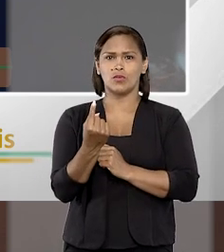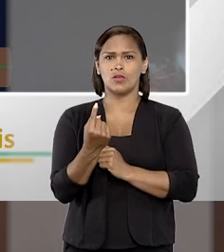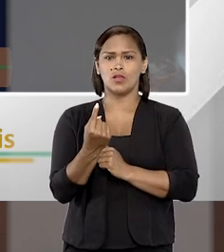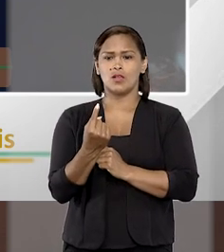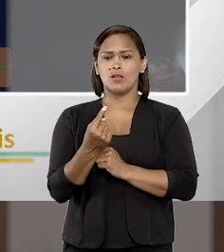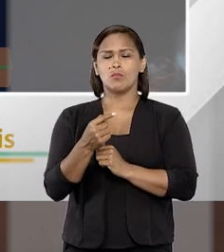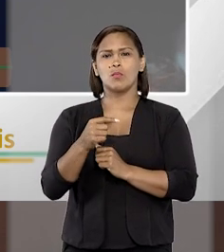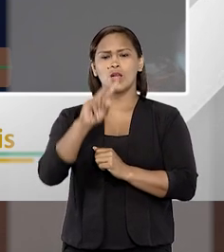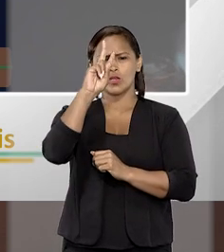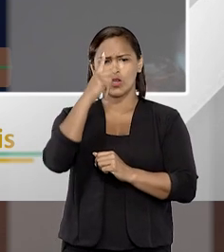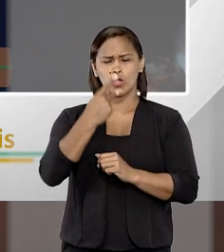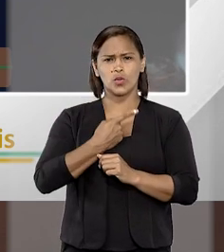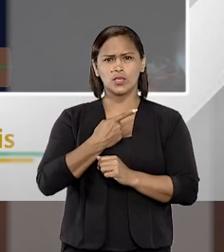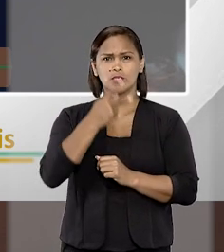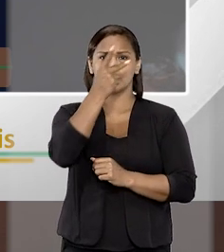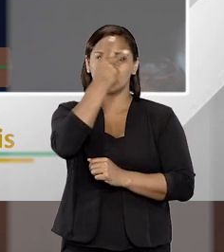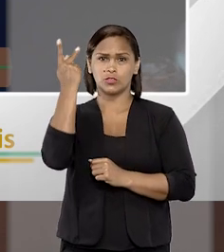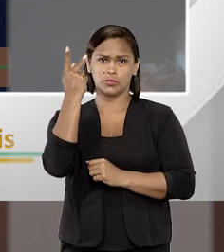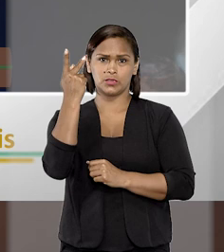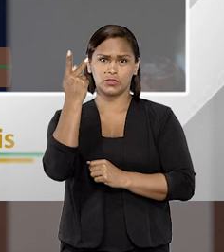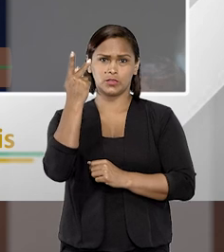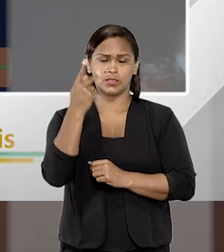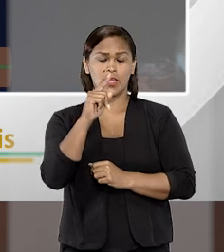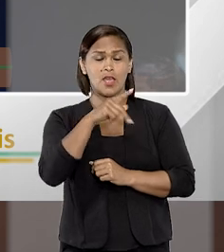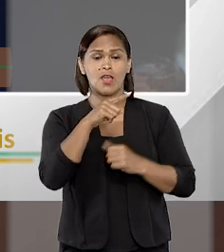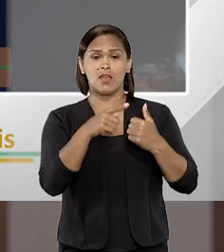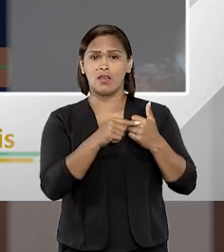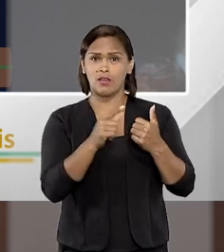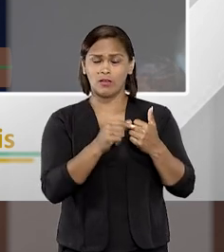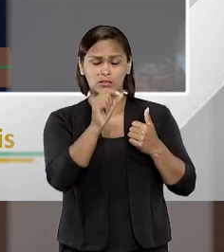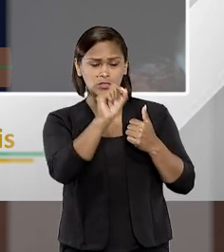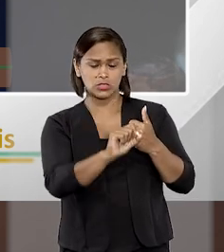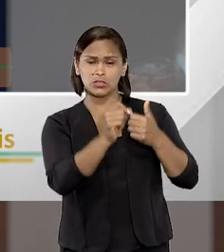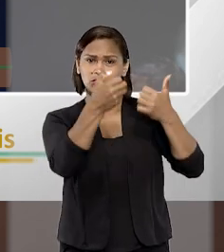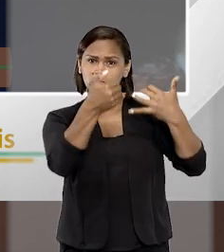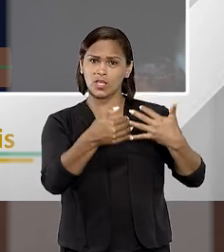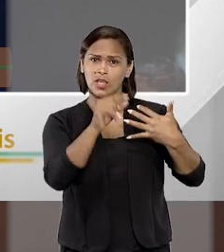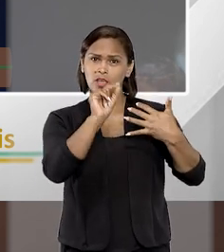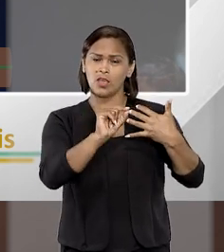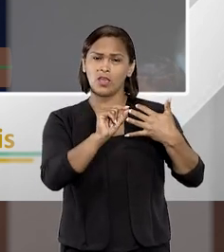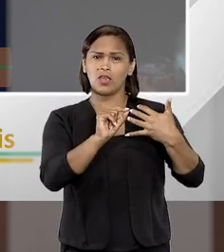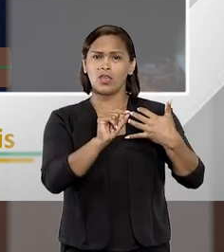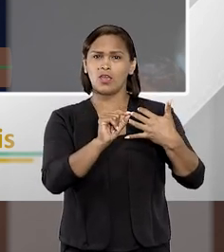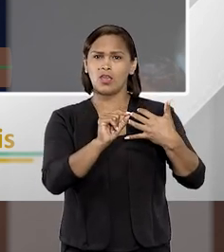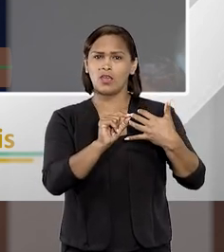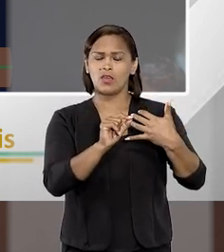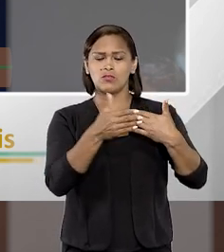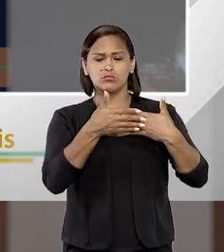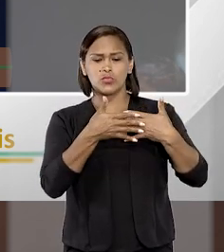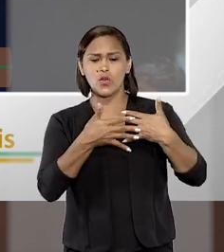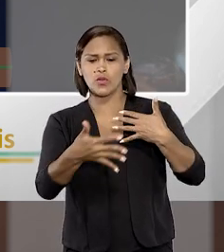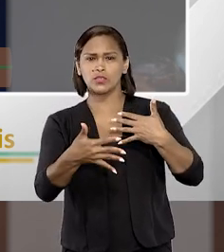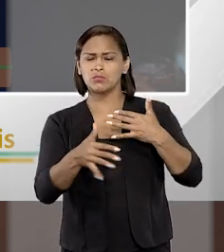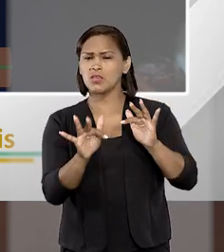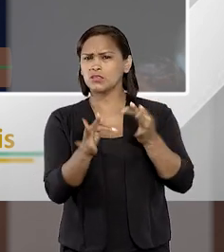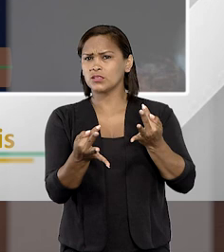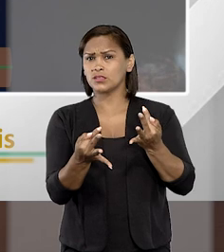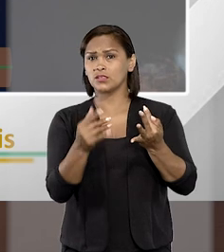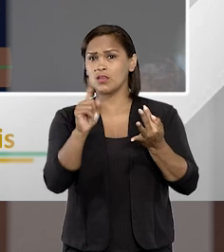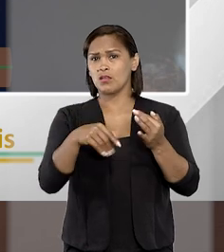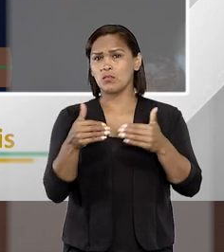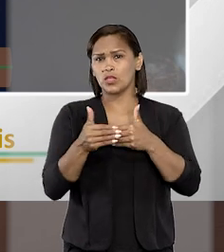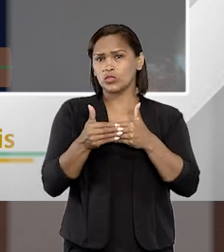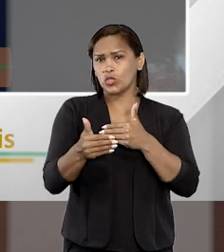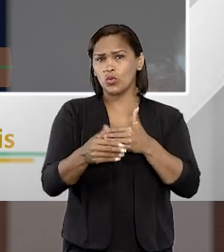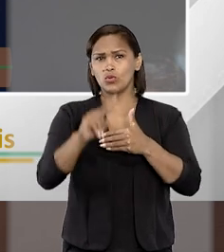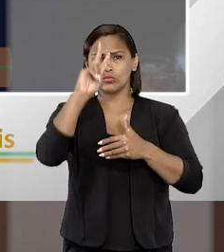reconhecimento de pessoas é um artigo que traçam um procedimento simples para